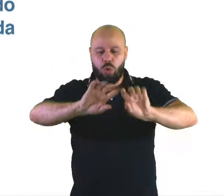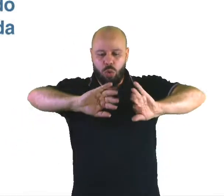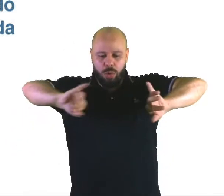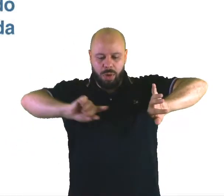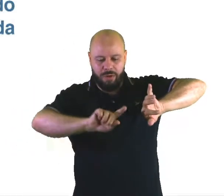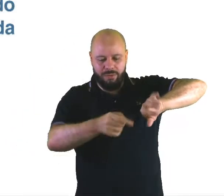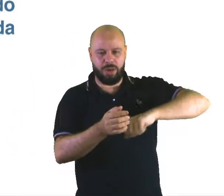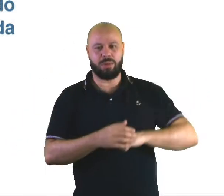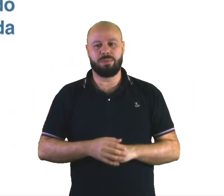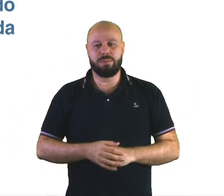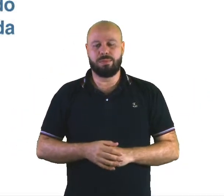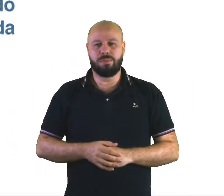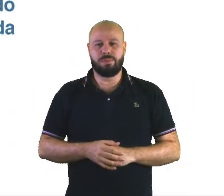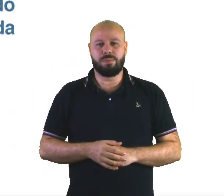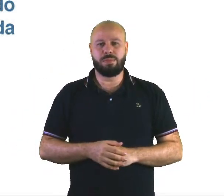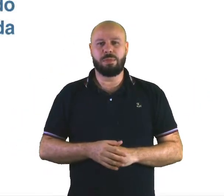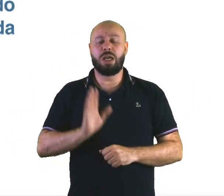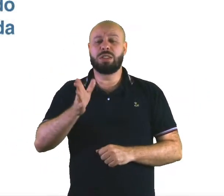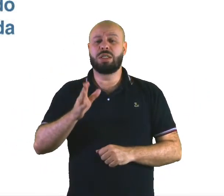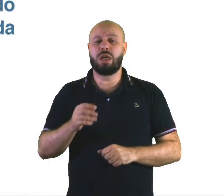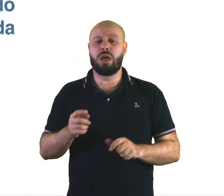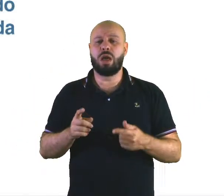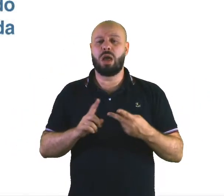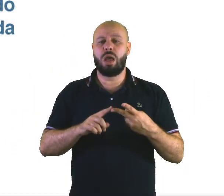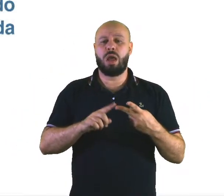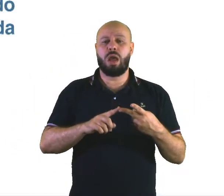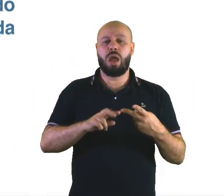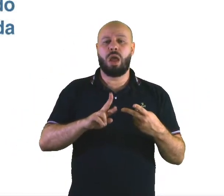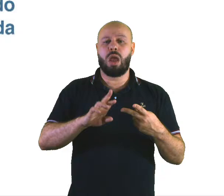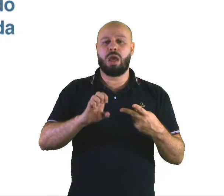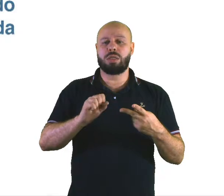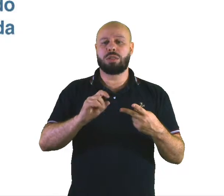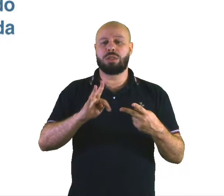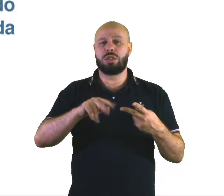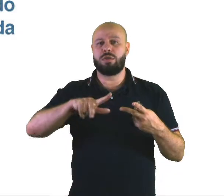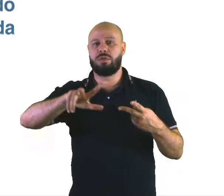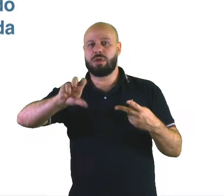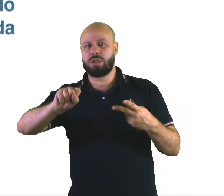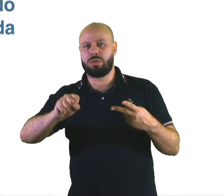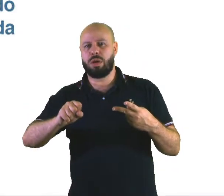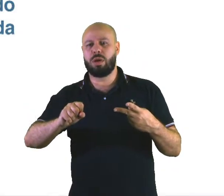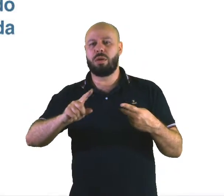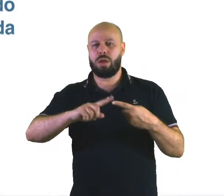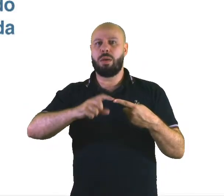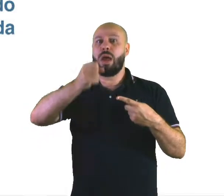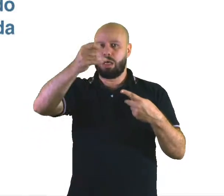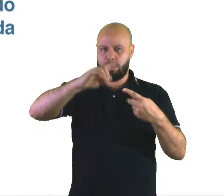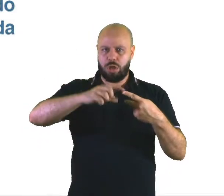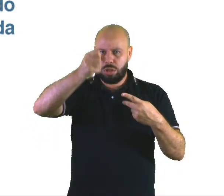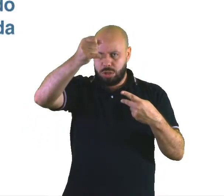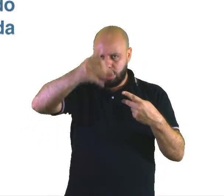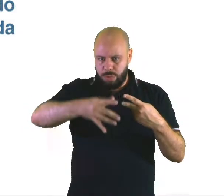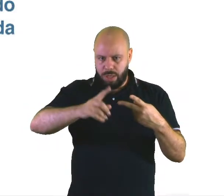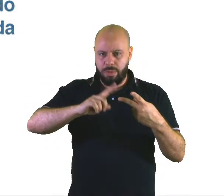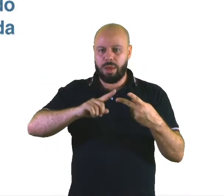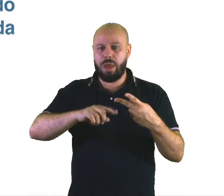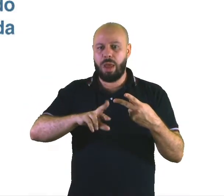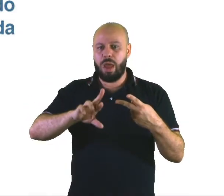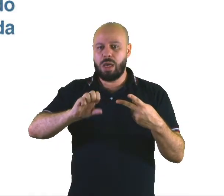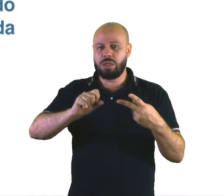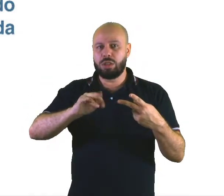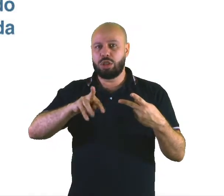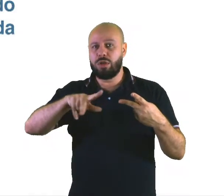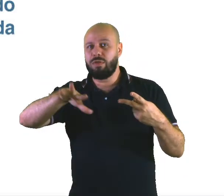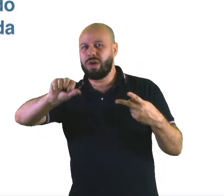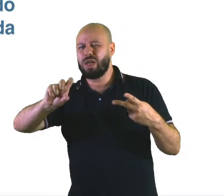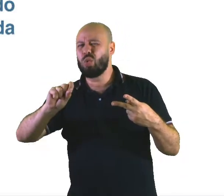por vírgulas. Já as restritivas, a explicativa está explicando, as restritivas elas